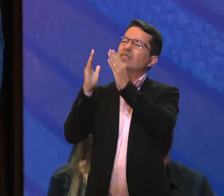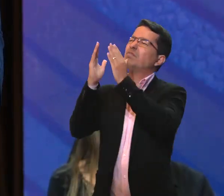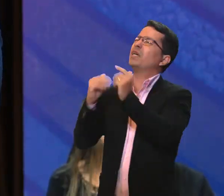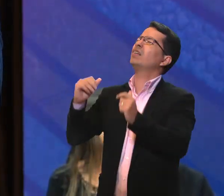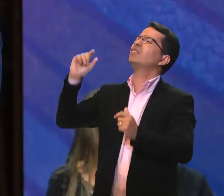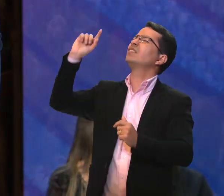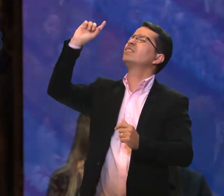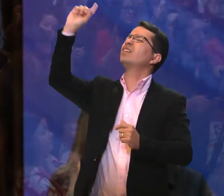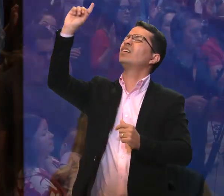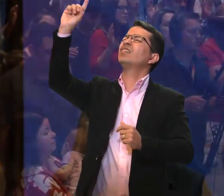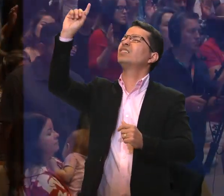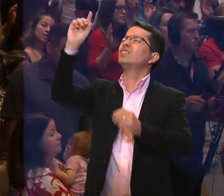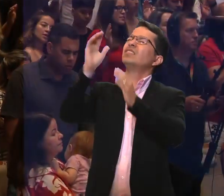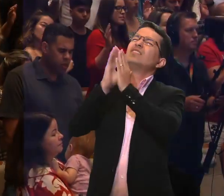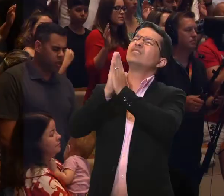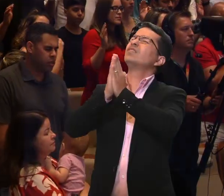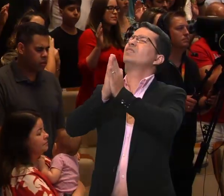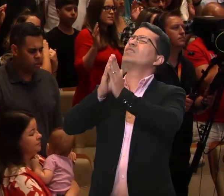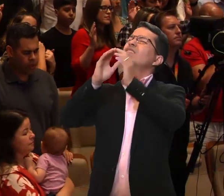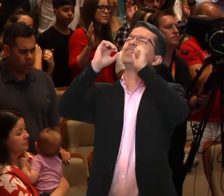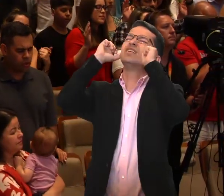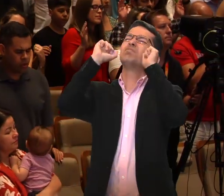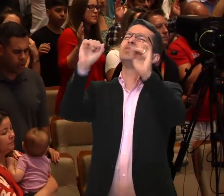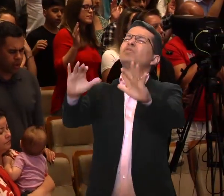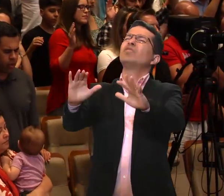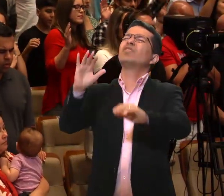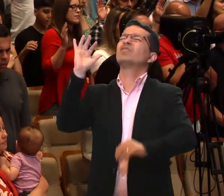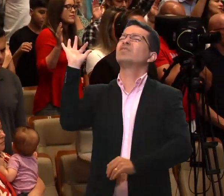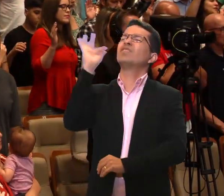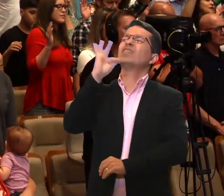a orar pelas escolas, pelas faculdades.